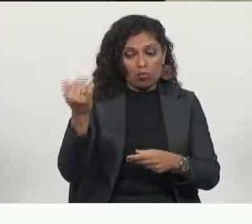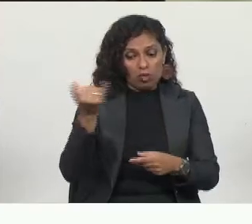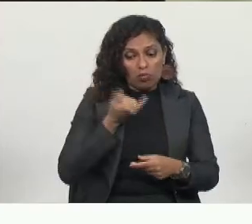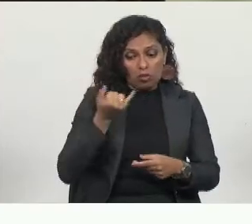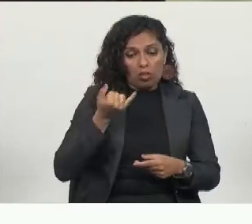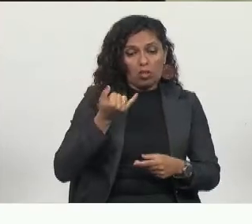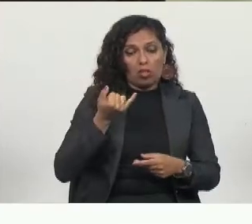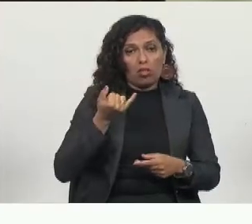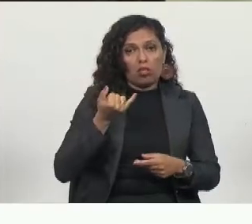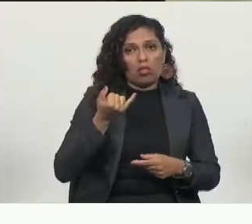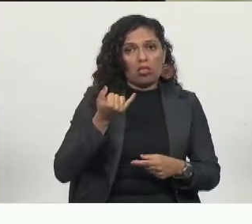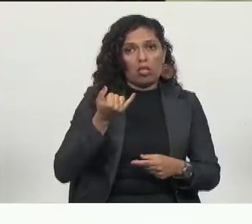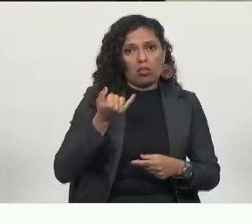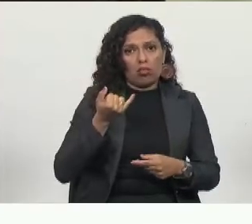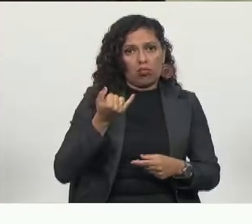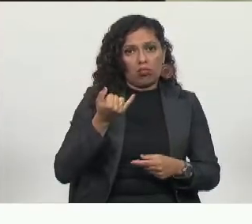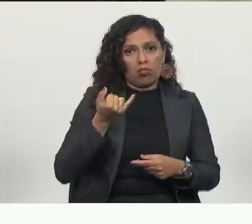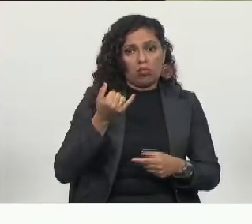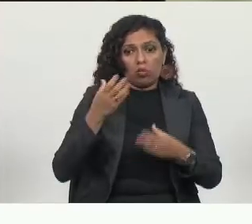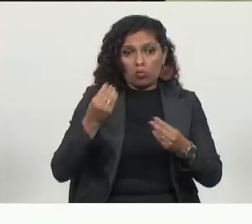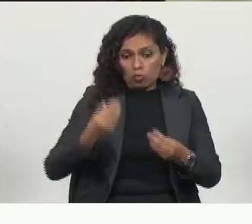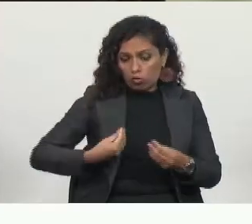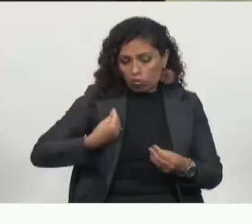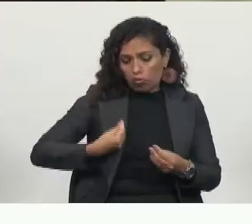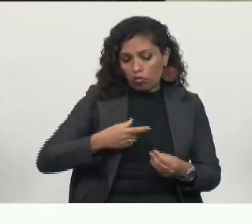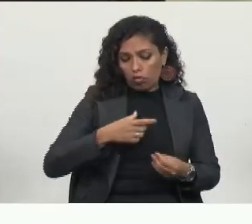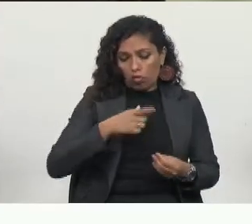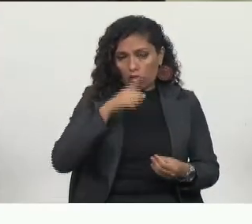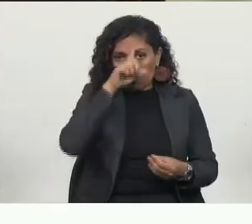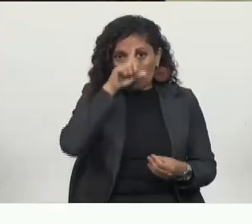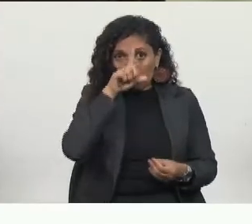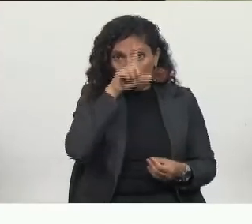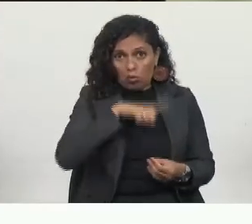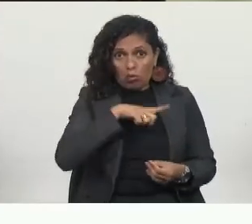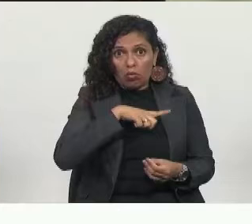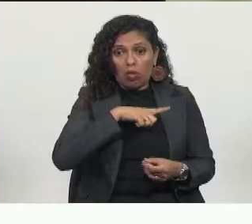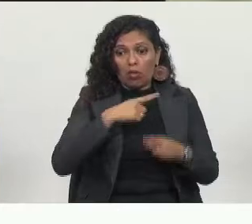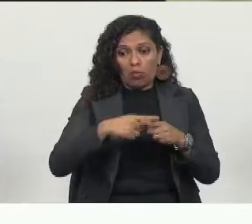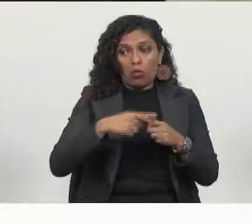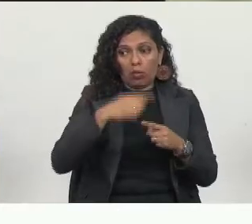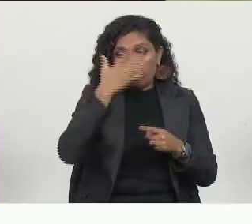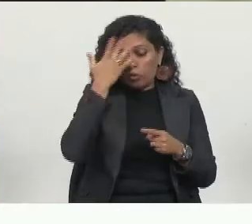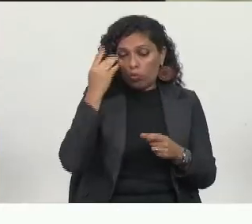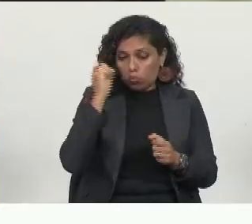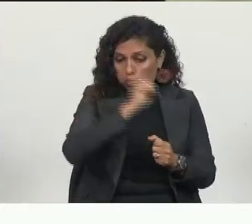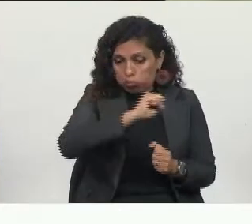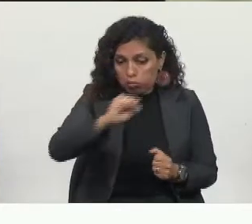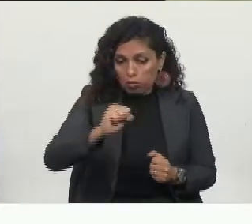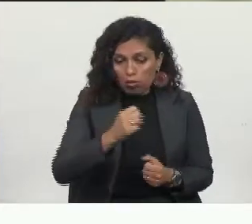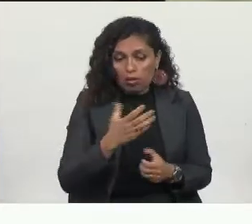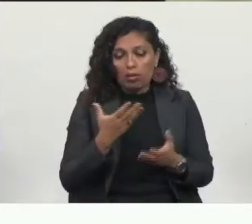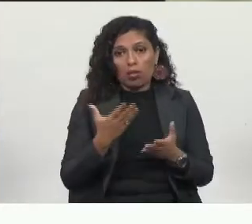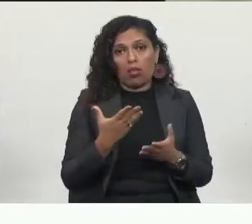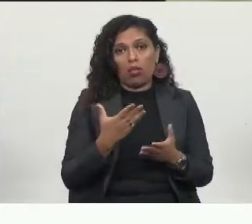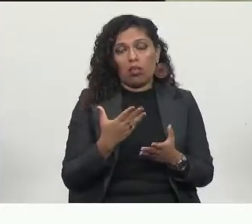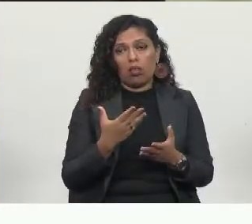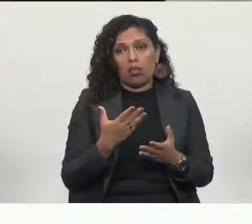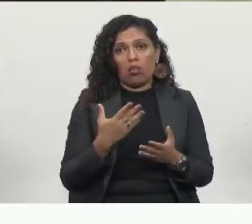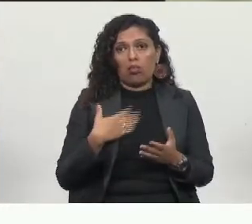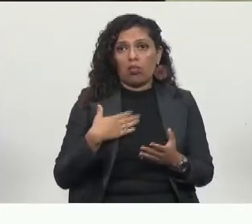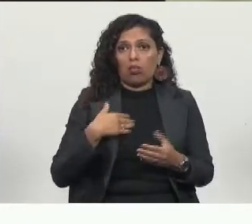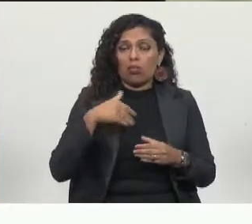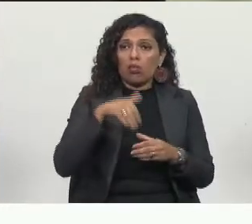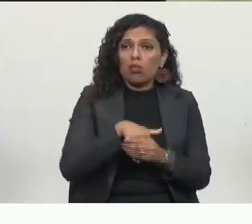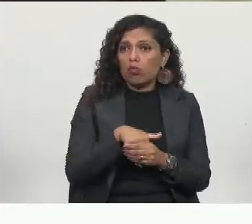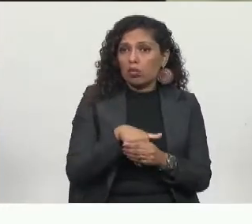sofrem pelo exercício da sua função como parlamentar, né? E votei favoravelmente, e eu sou